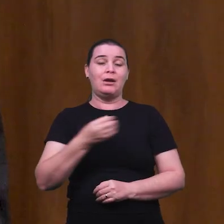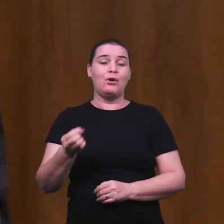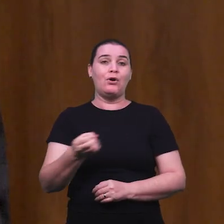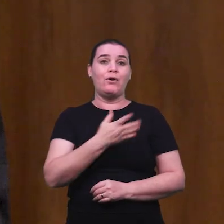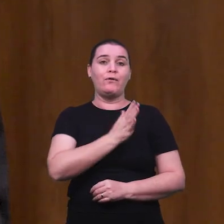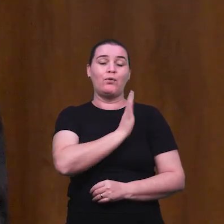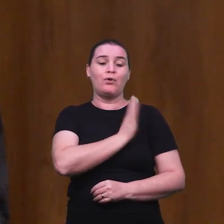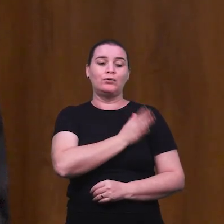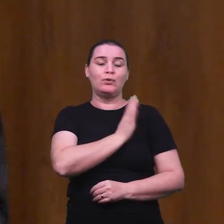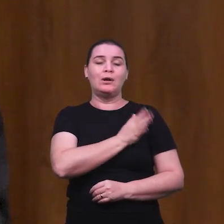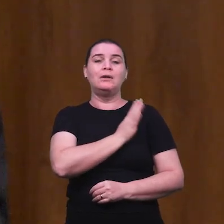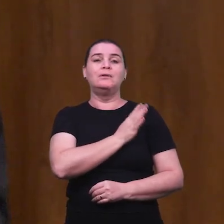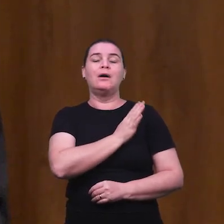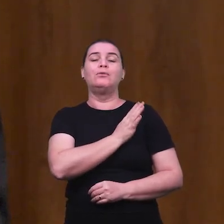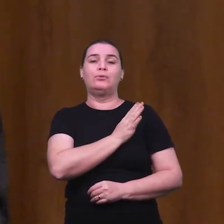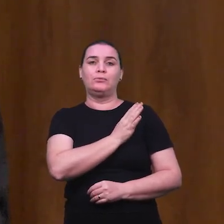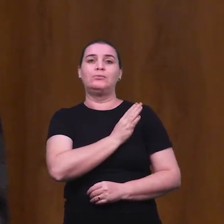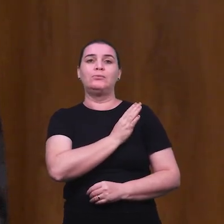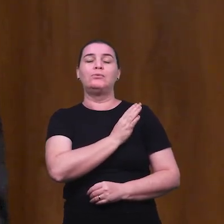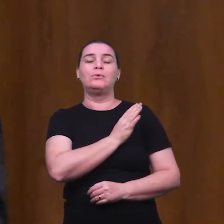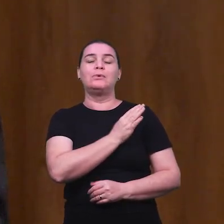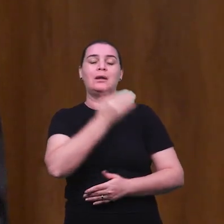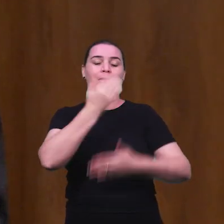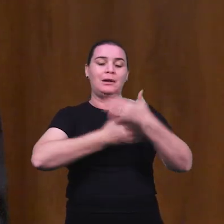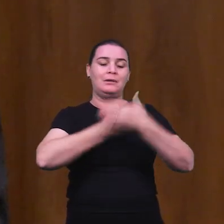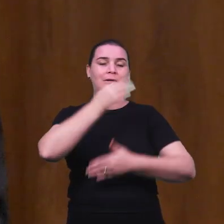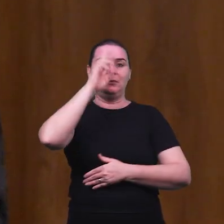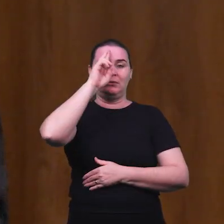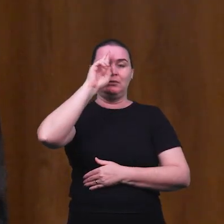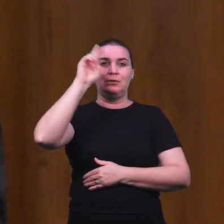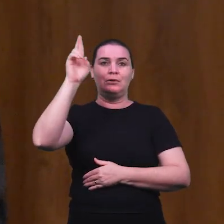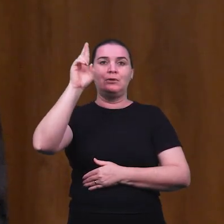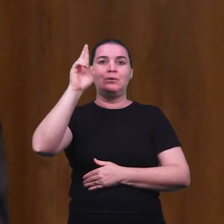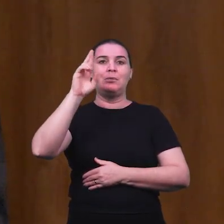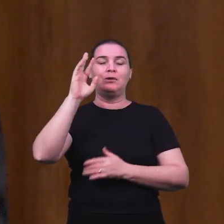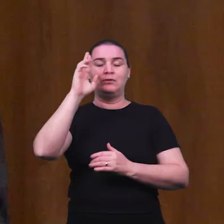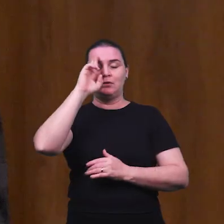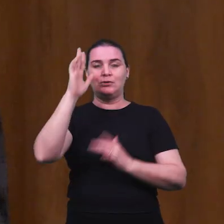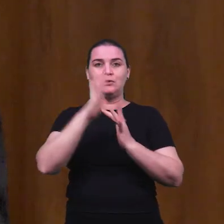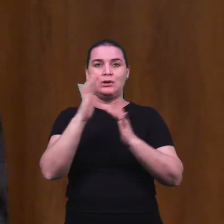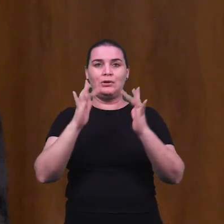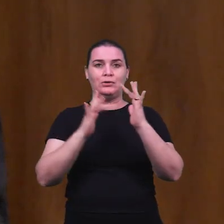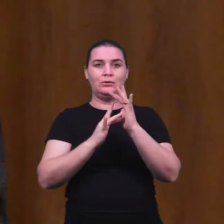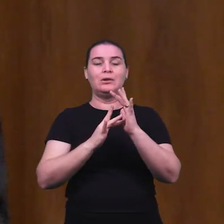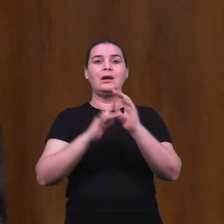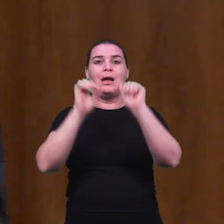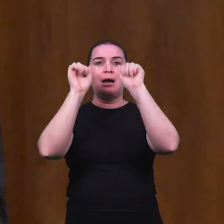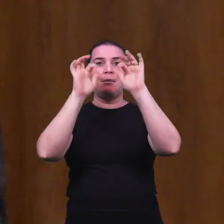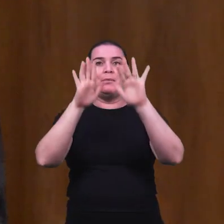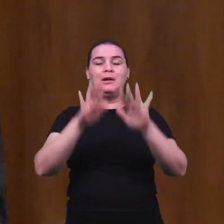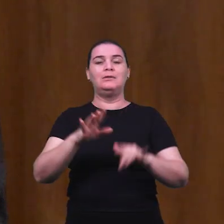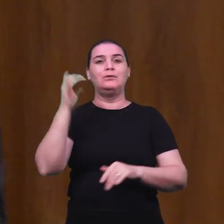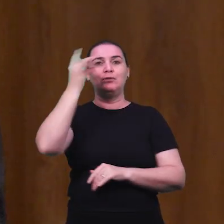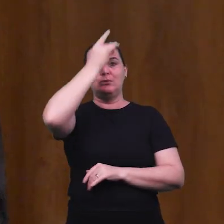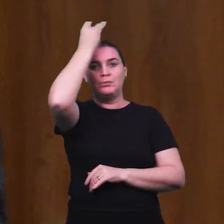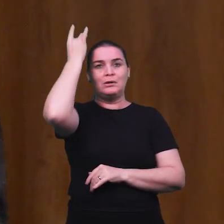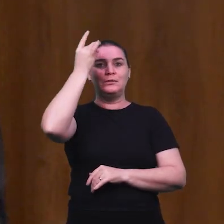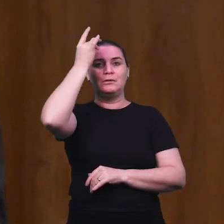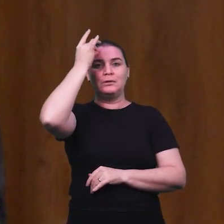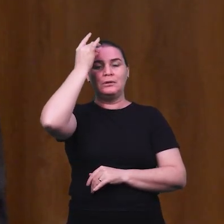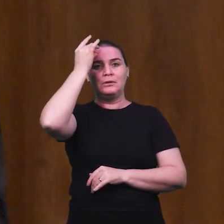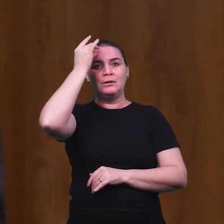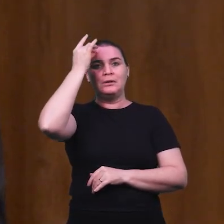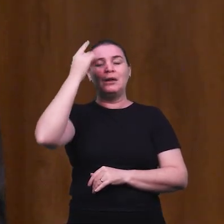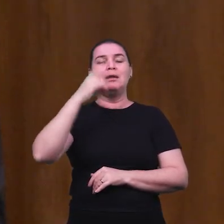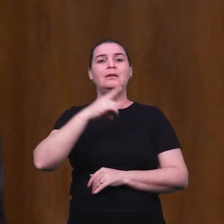Senhor. Não mais vivemos nós, mas quem vive em nós é o Senhor Jesus Cristo. E a bênção do Espírito Santo, ela precisa, sim, de